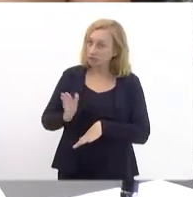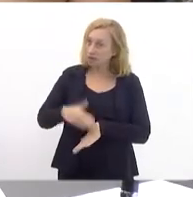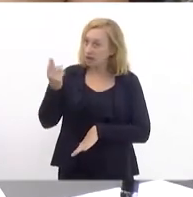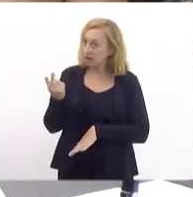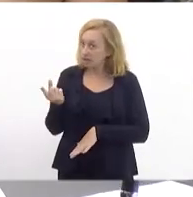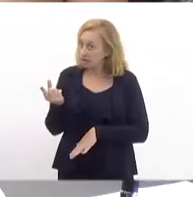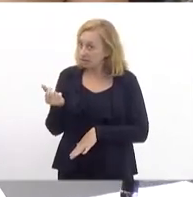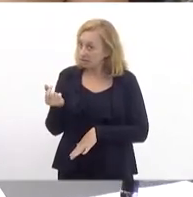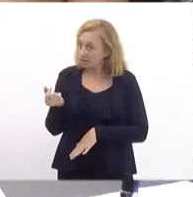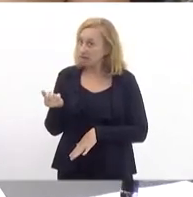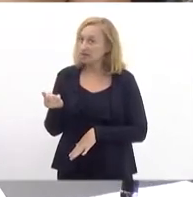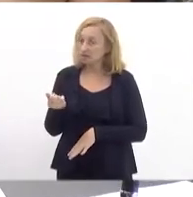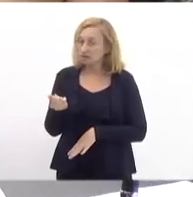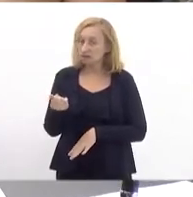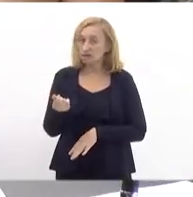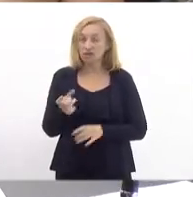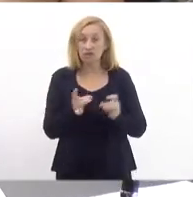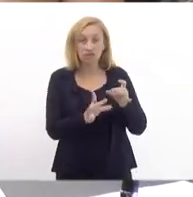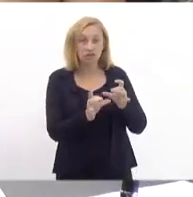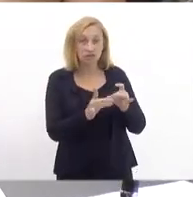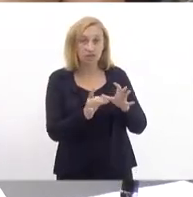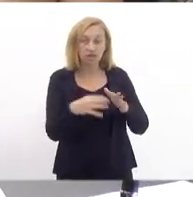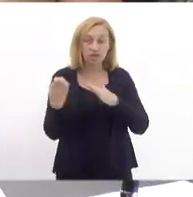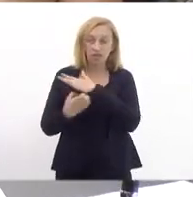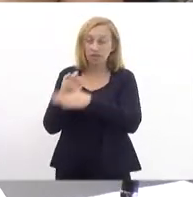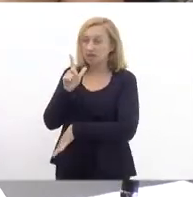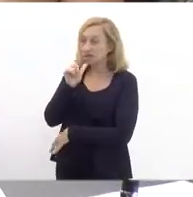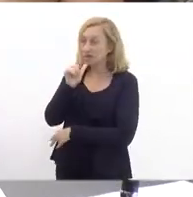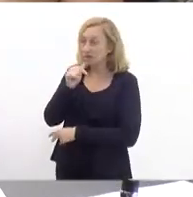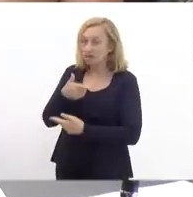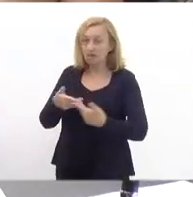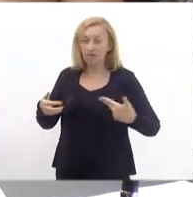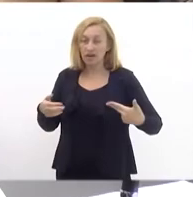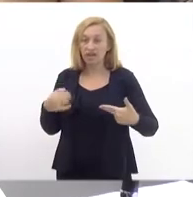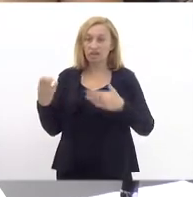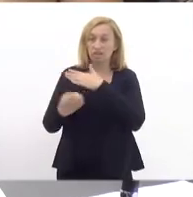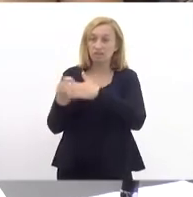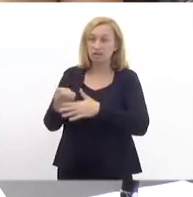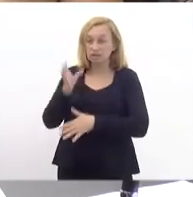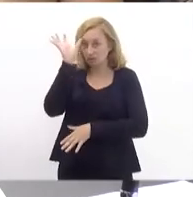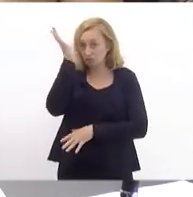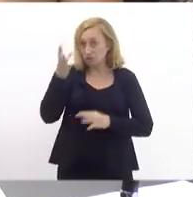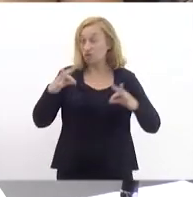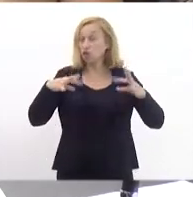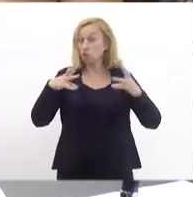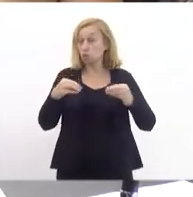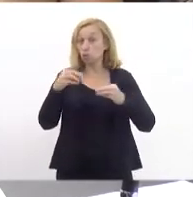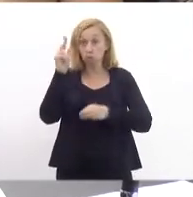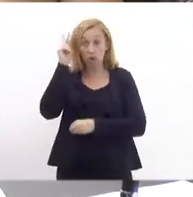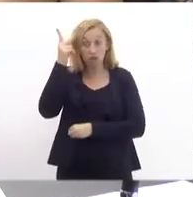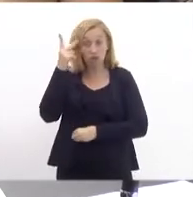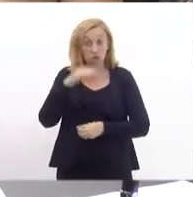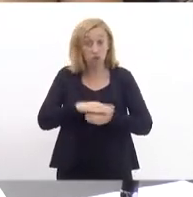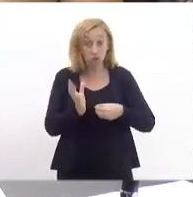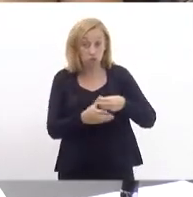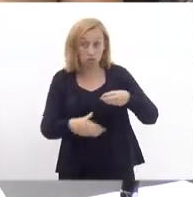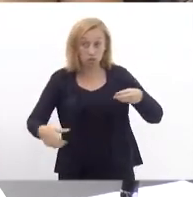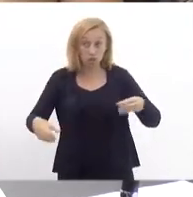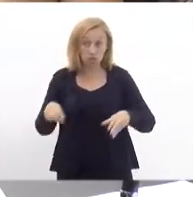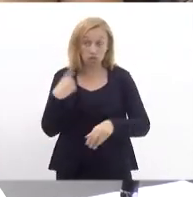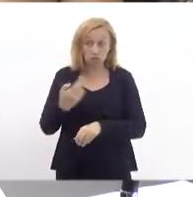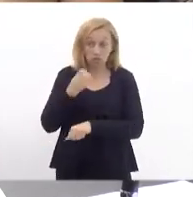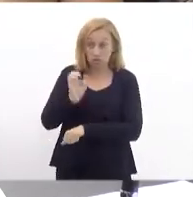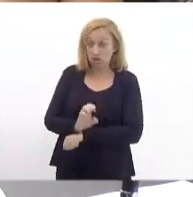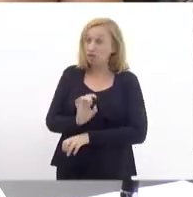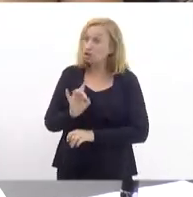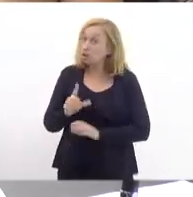venderam questão. Venderam a SEDAI, que é com super empresas que vão resolver definitivamente tudo. A história do saneamento no nosso estado. É só